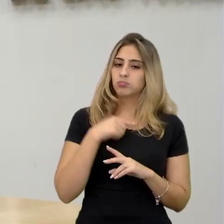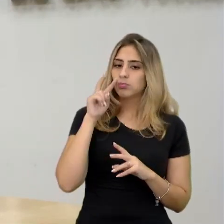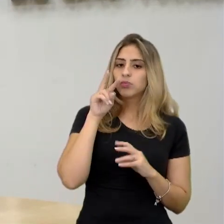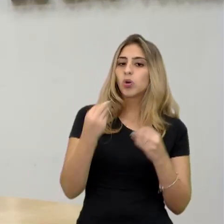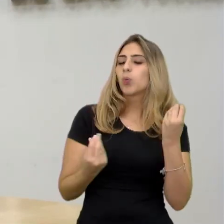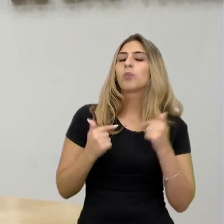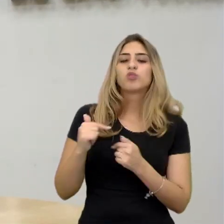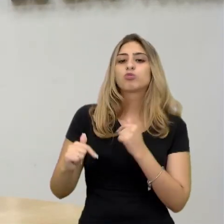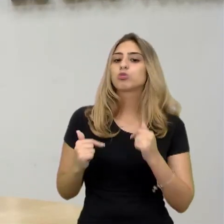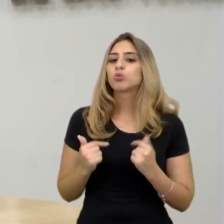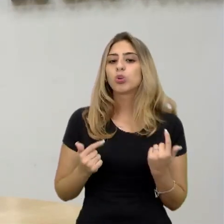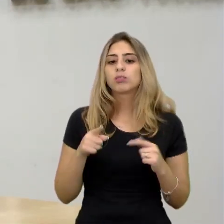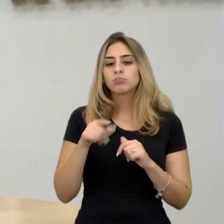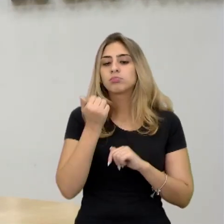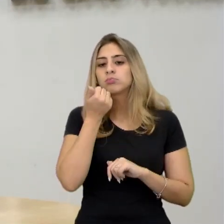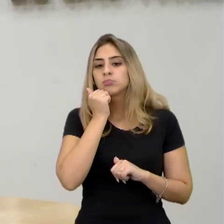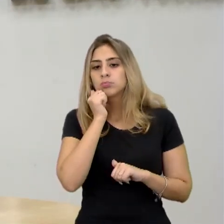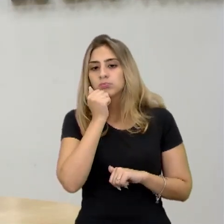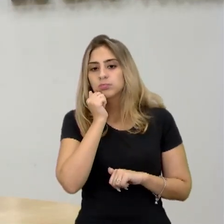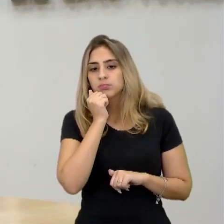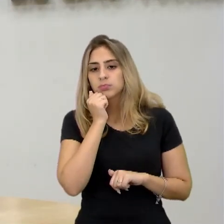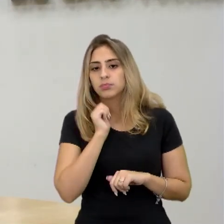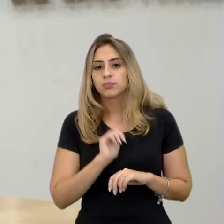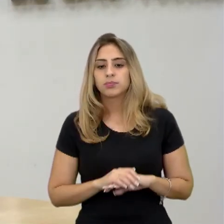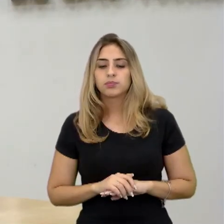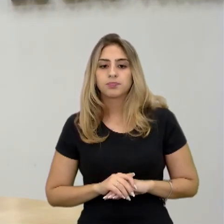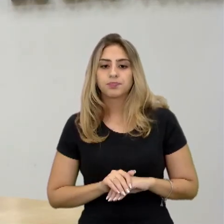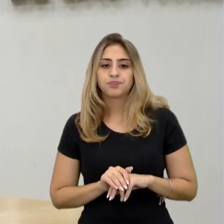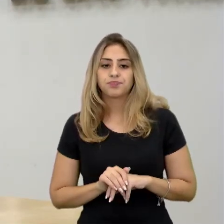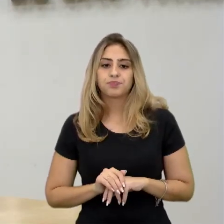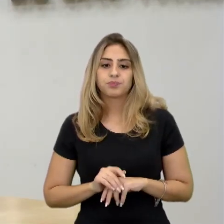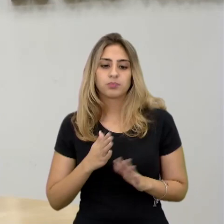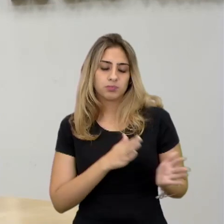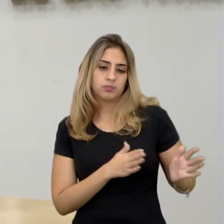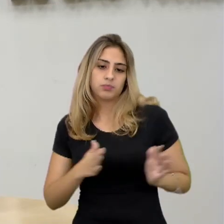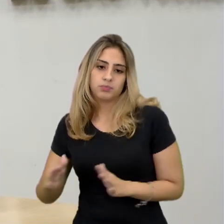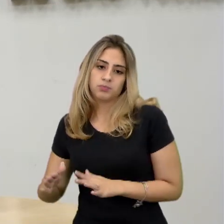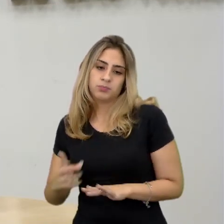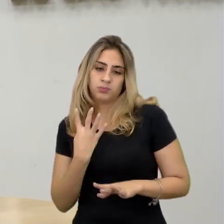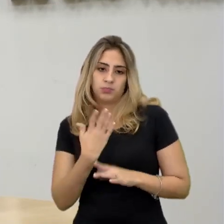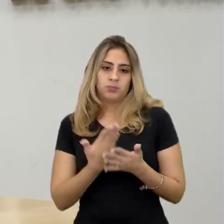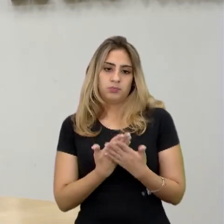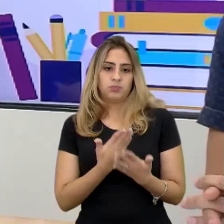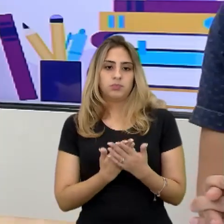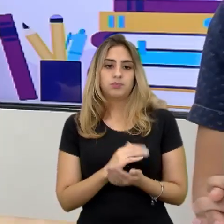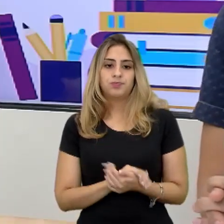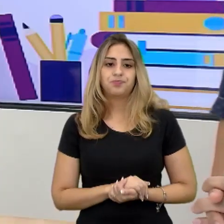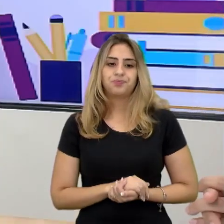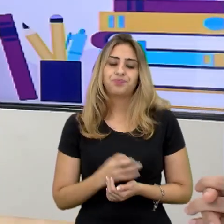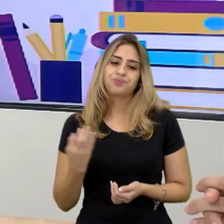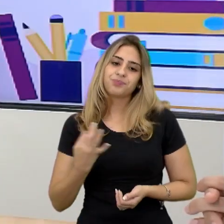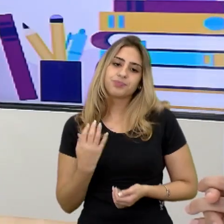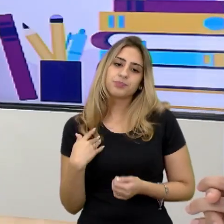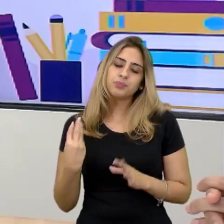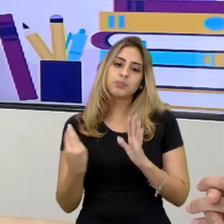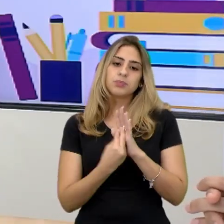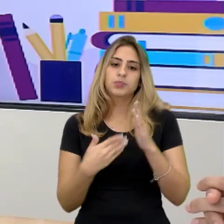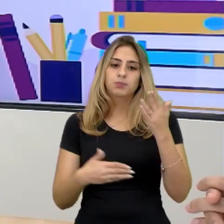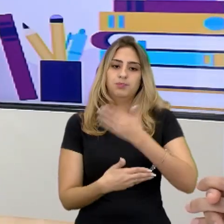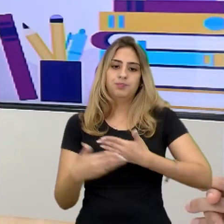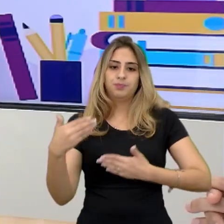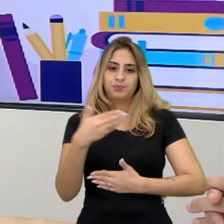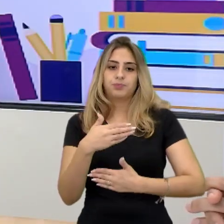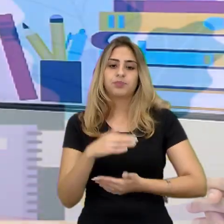como é que funciona a ciência, né, durante aí essas 4 aulas. Perfeito. Então eu vou colocar na